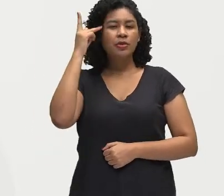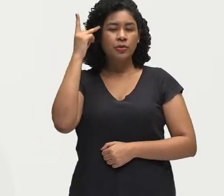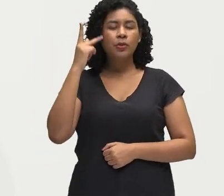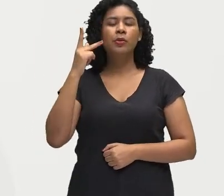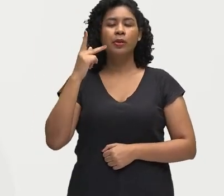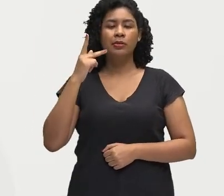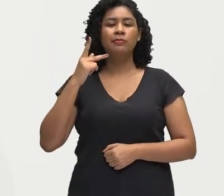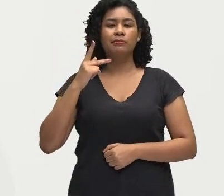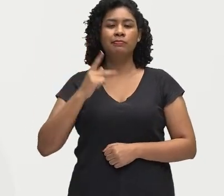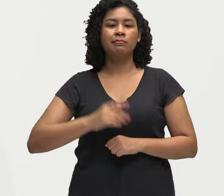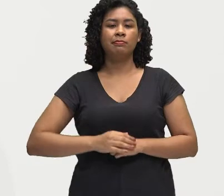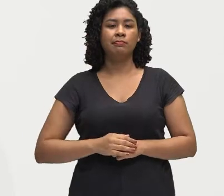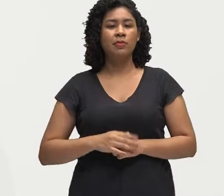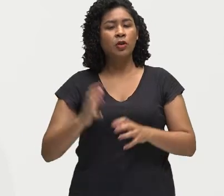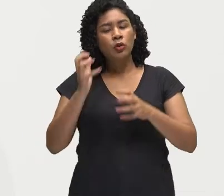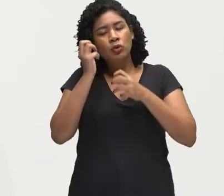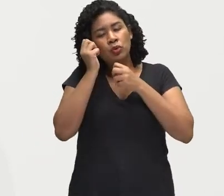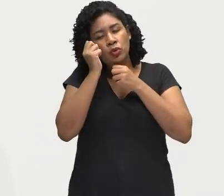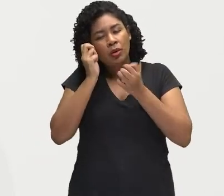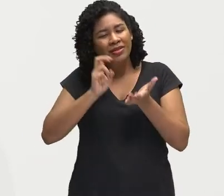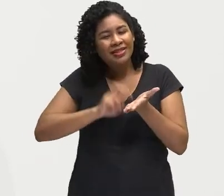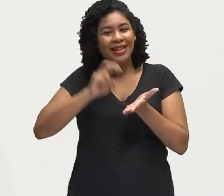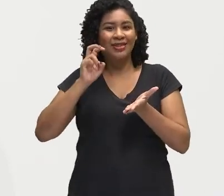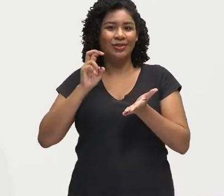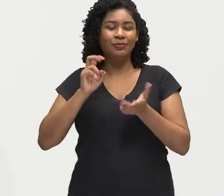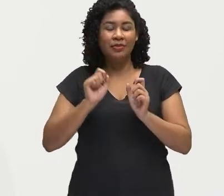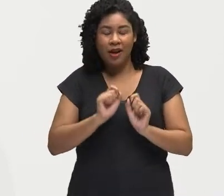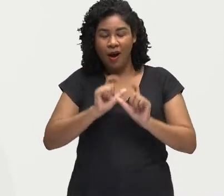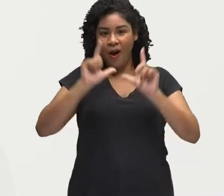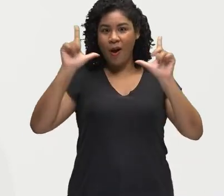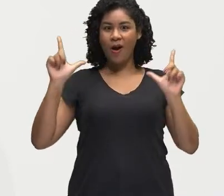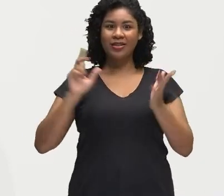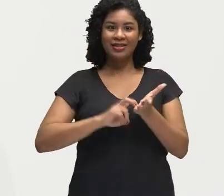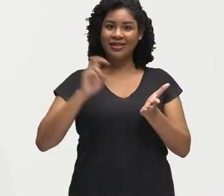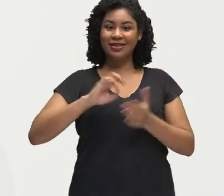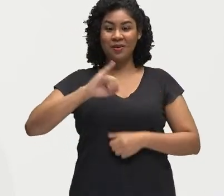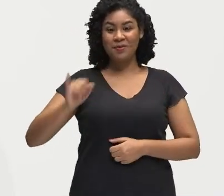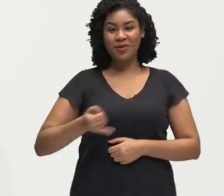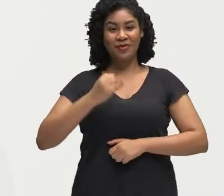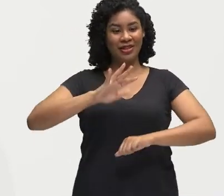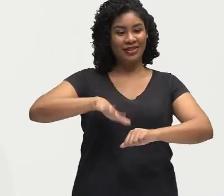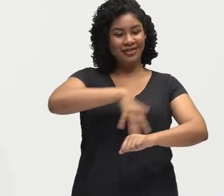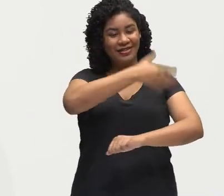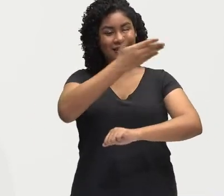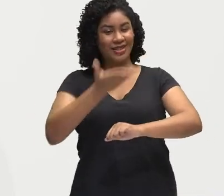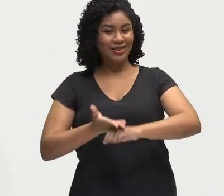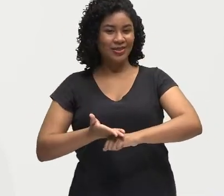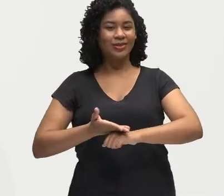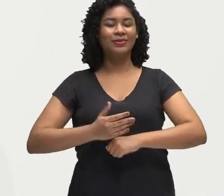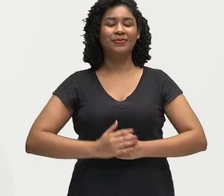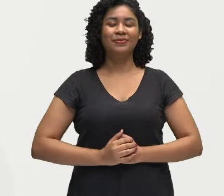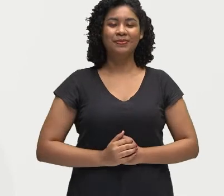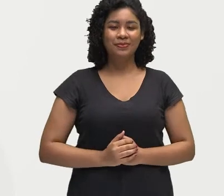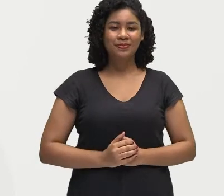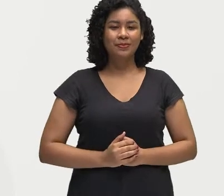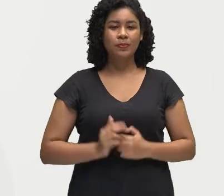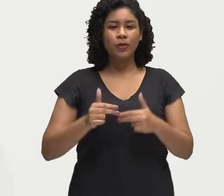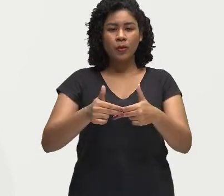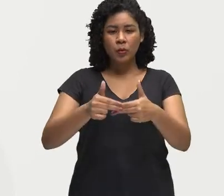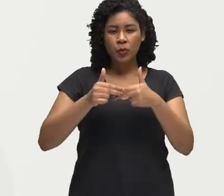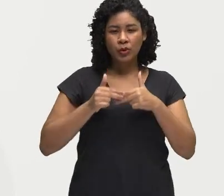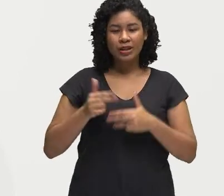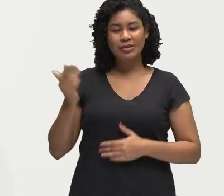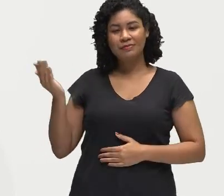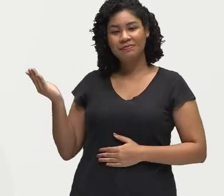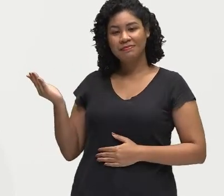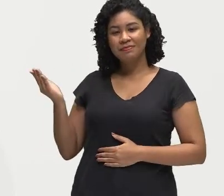dia, eles dormem cedo, né, para acordar bem cedo e aproveitar bastante o dia por lá. Tudo bem? Então, nós temos aí